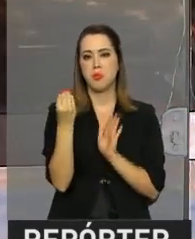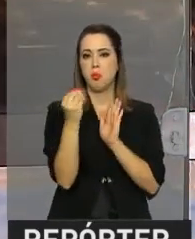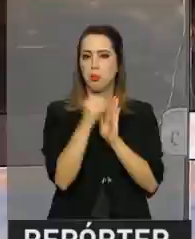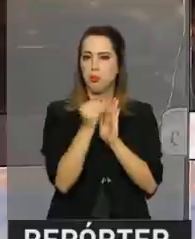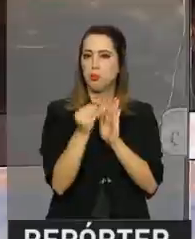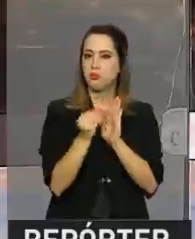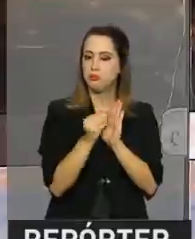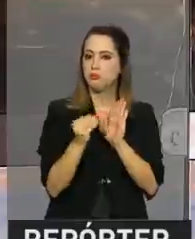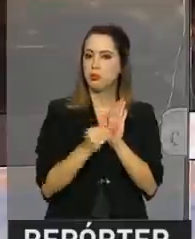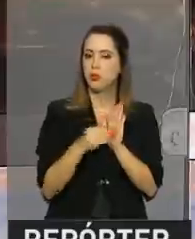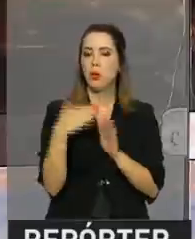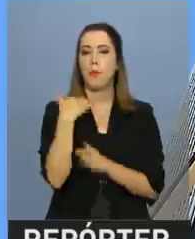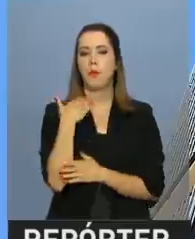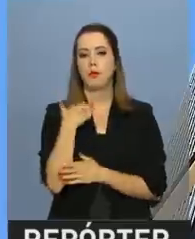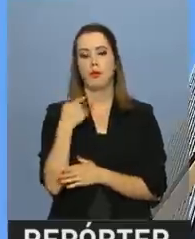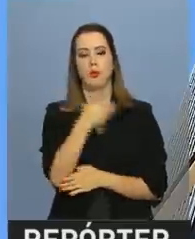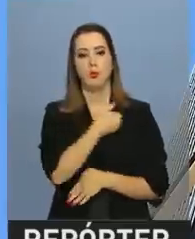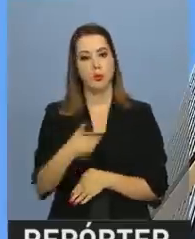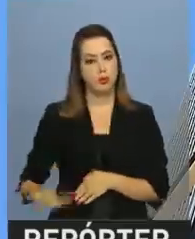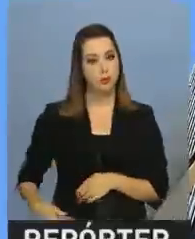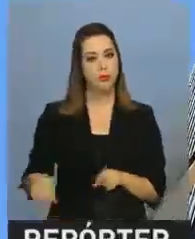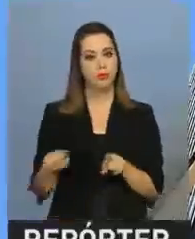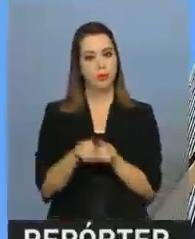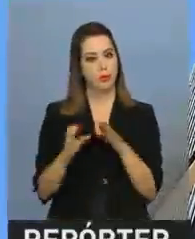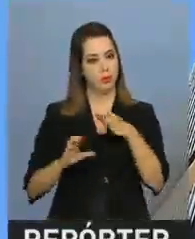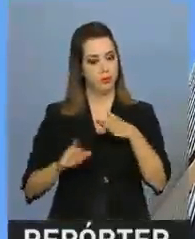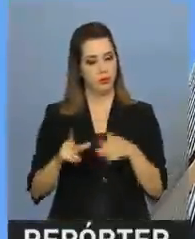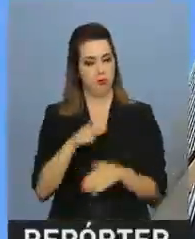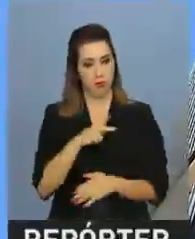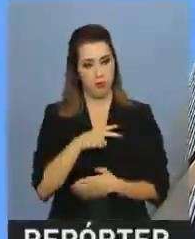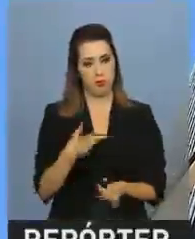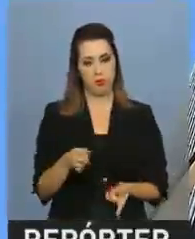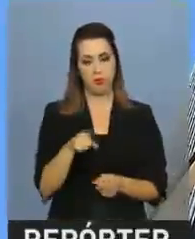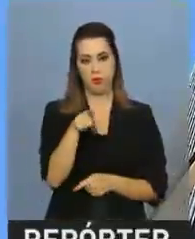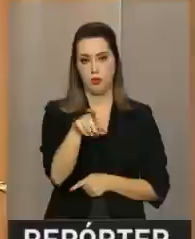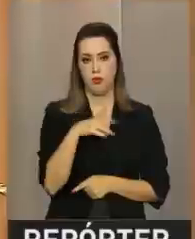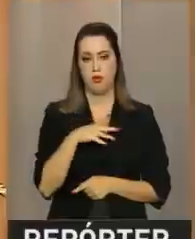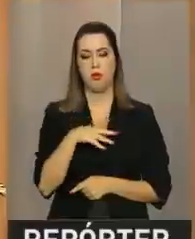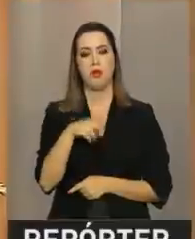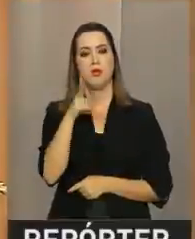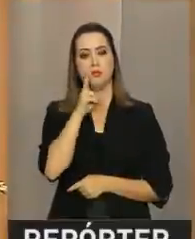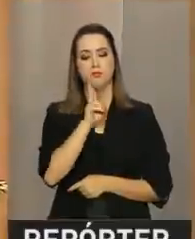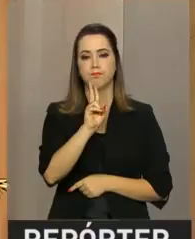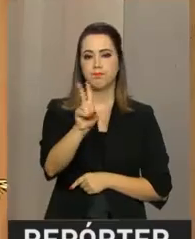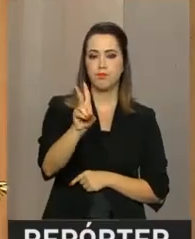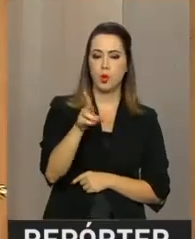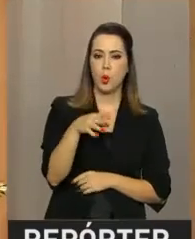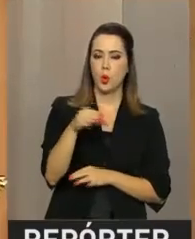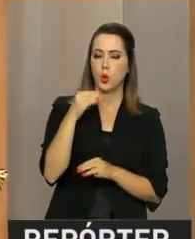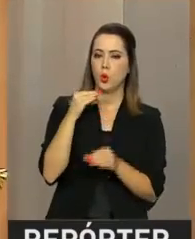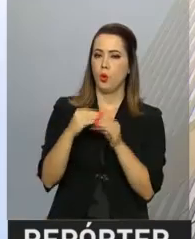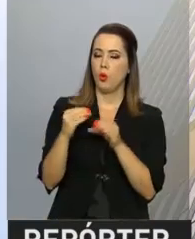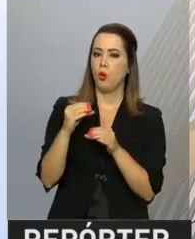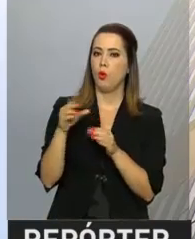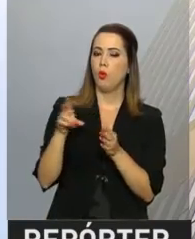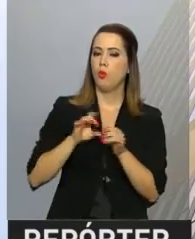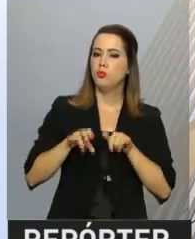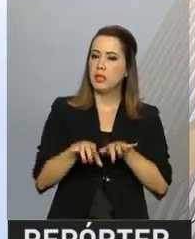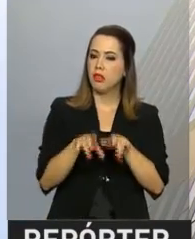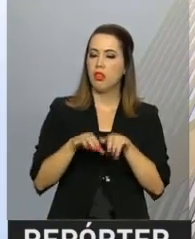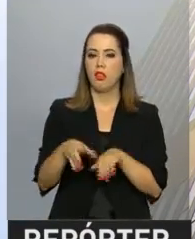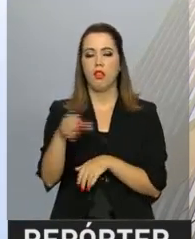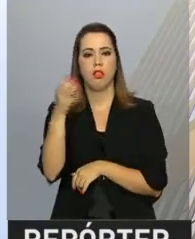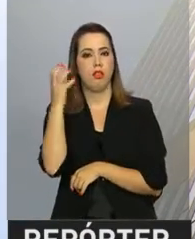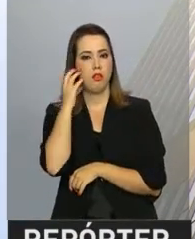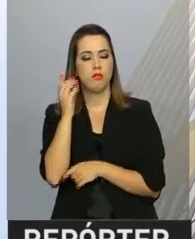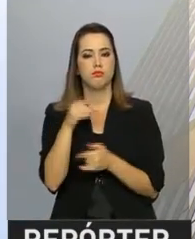bancos públicos e privados. Para melhorar o acesso dos clientes às ouvidorias das próprias instituições financeiras e facilitar